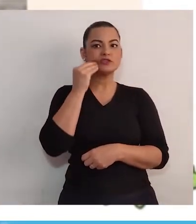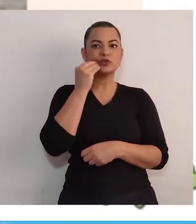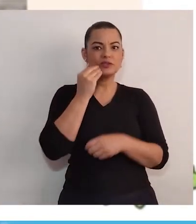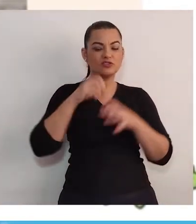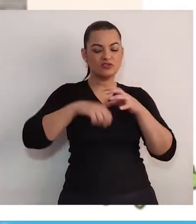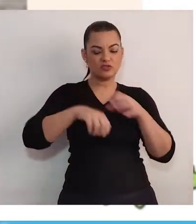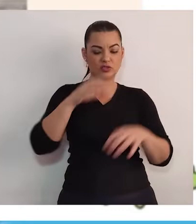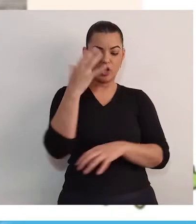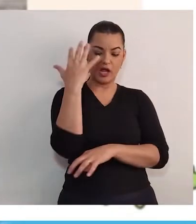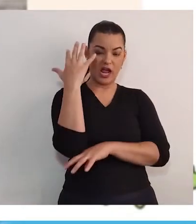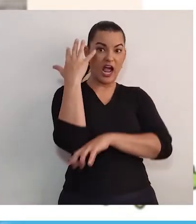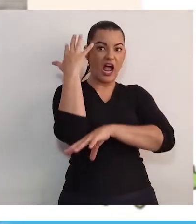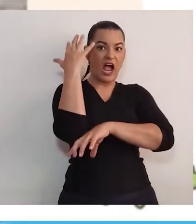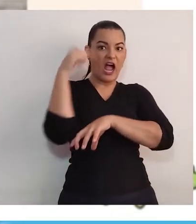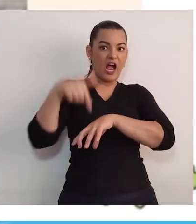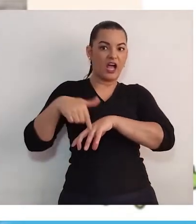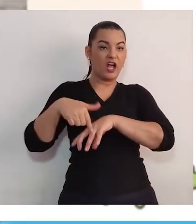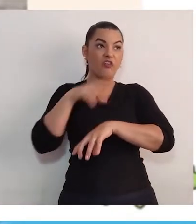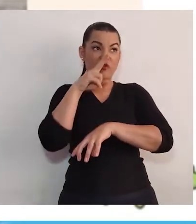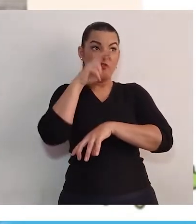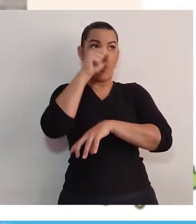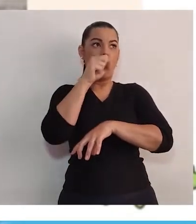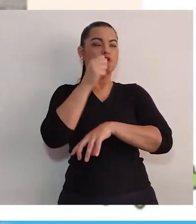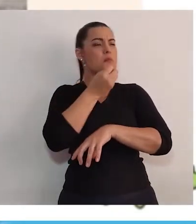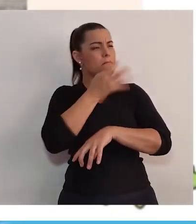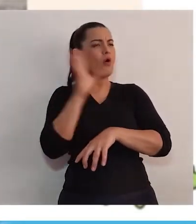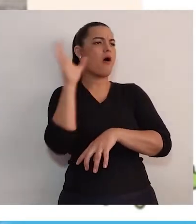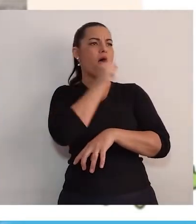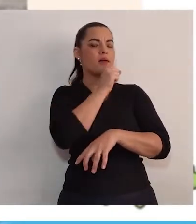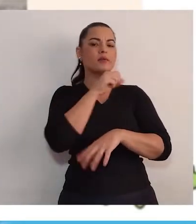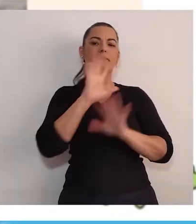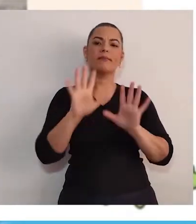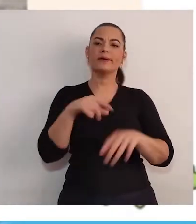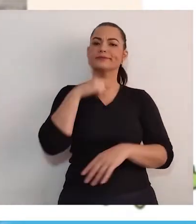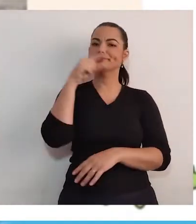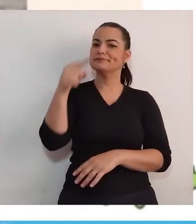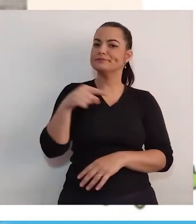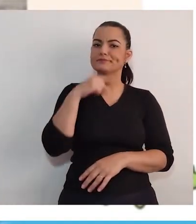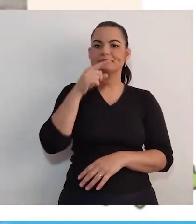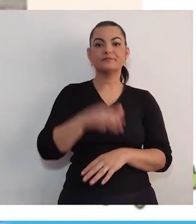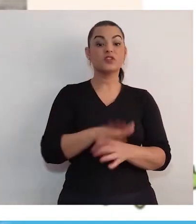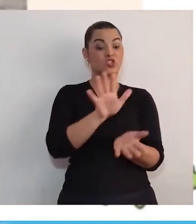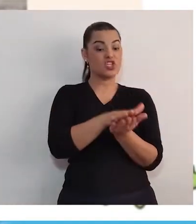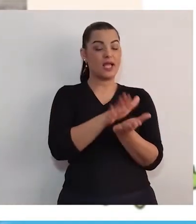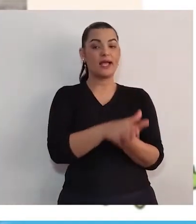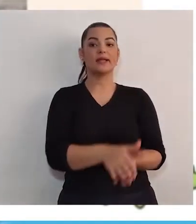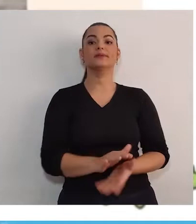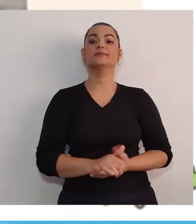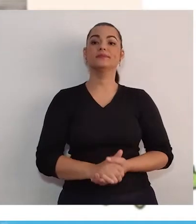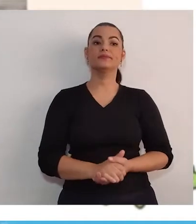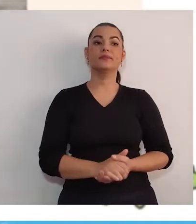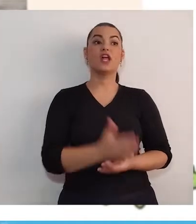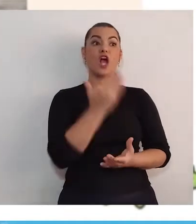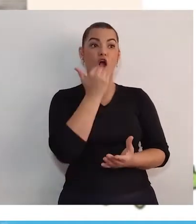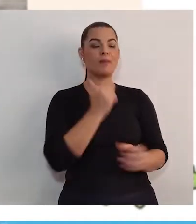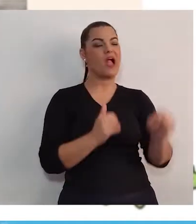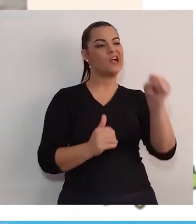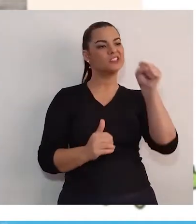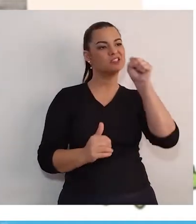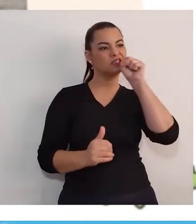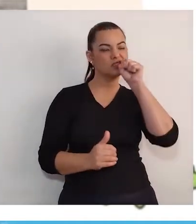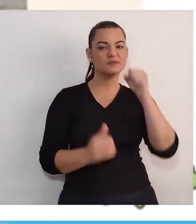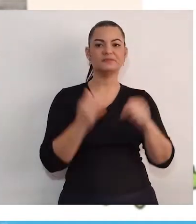bom rapidinho. Mas nada resolvia. O jacaré roía a